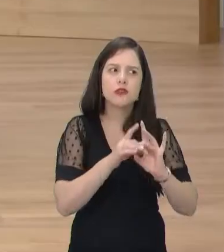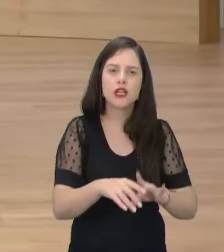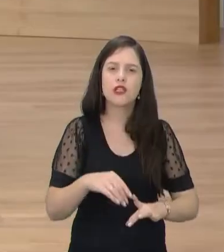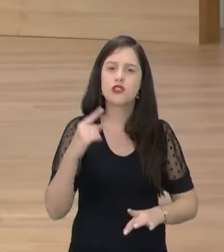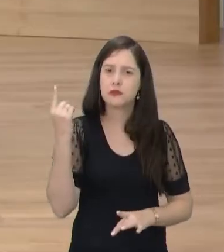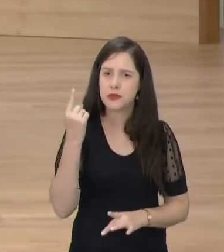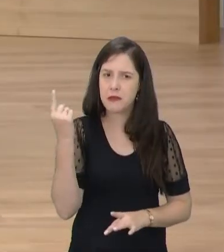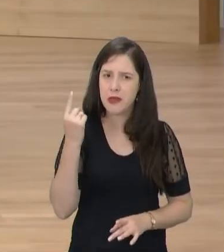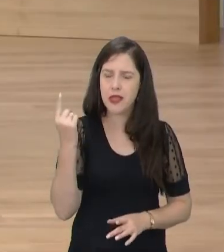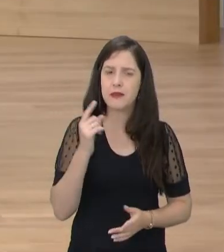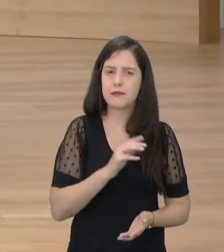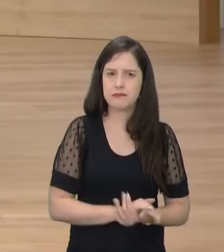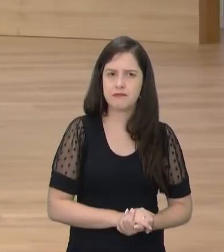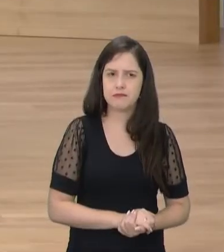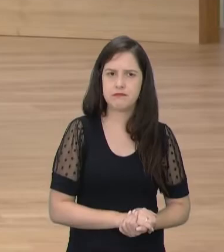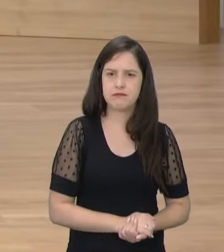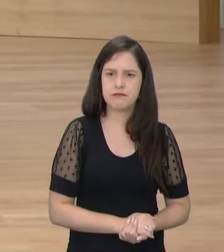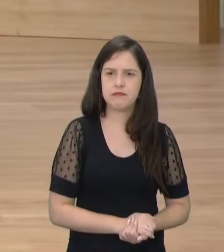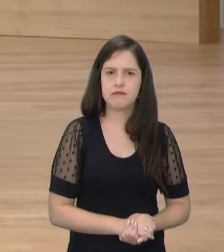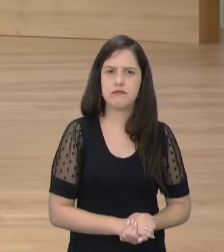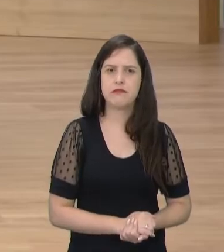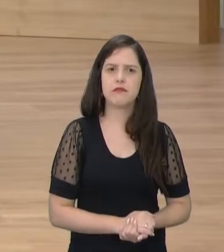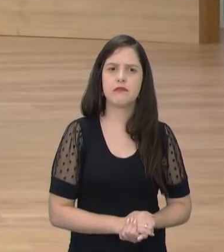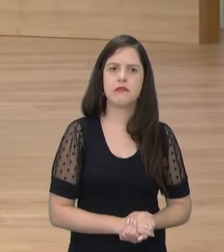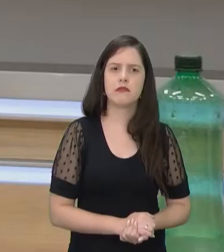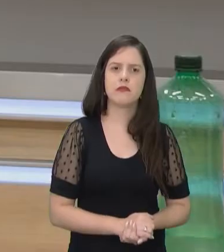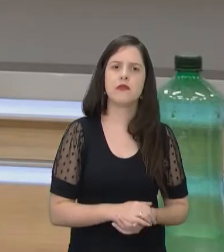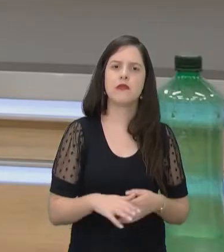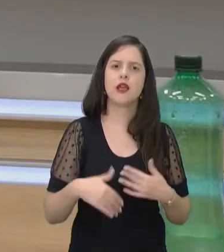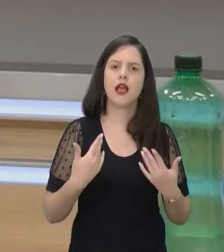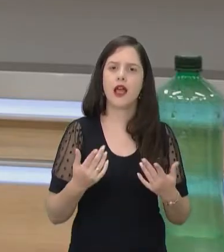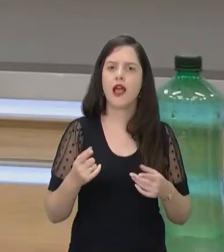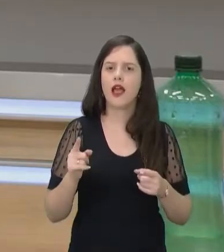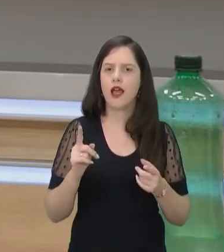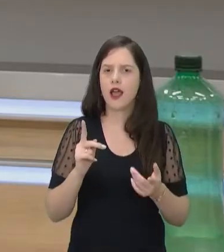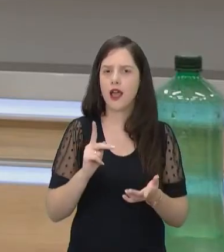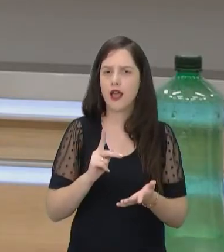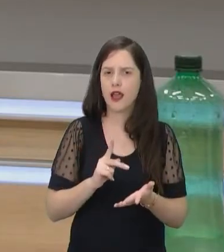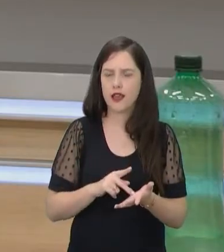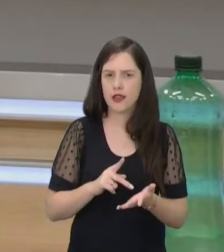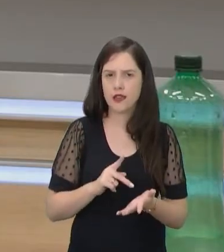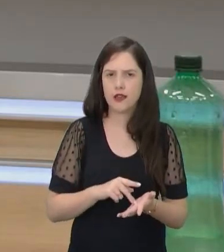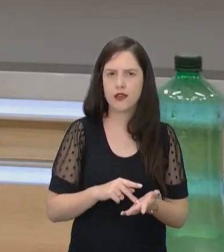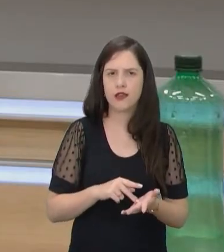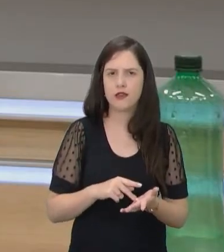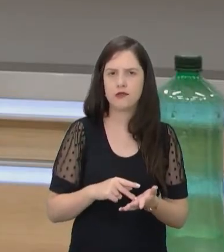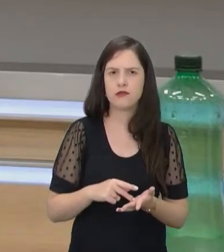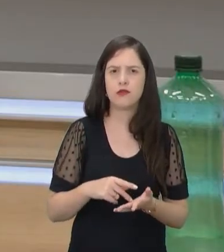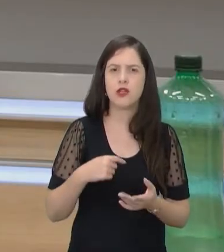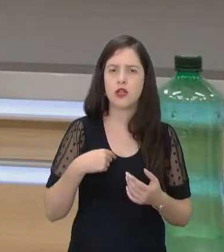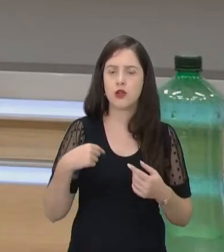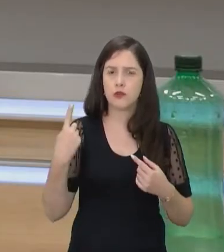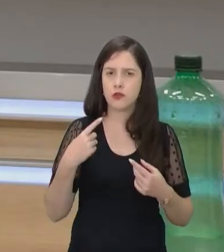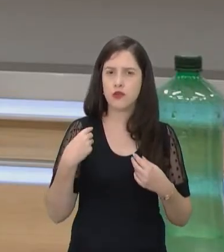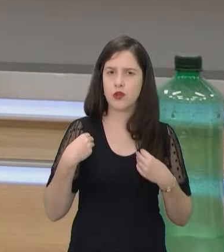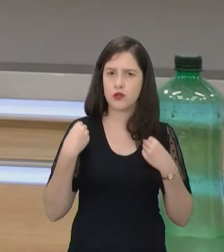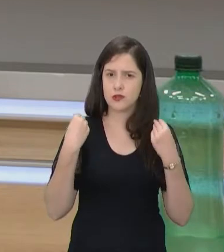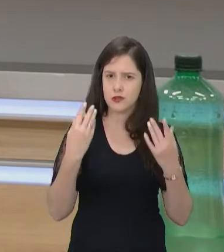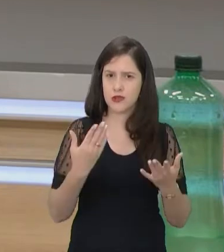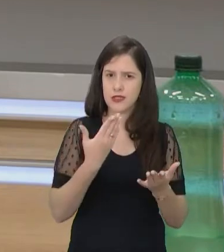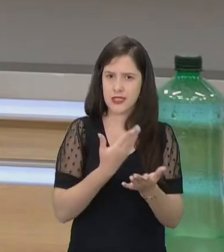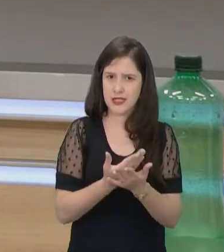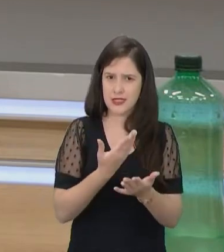assim. E até por isso que, eu não sei se, provavelmente, né, pelo ar que a gente está dando em todas essas